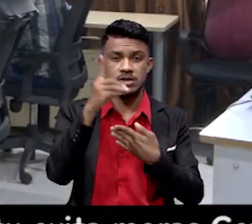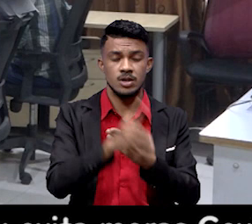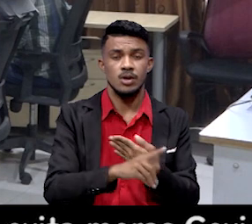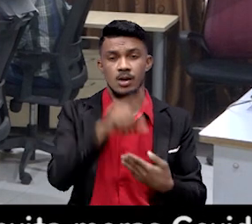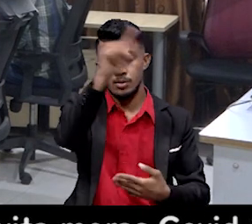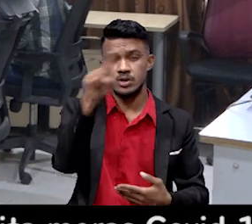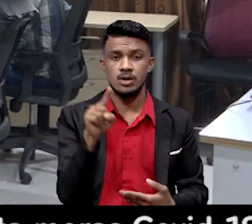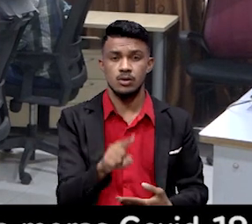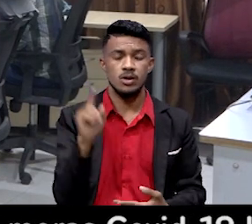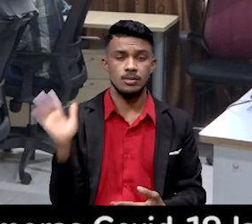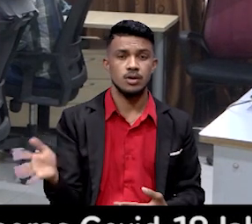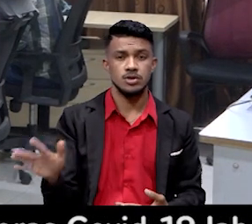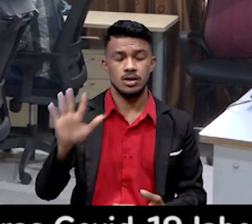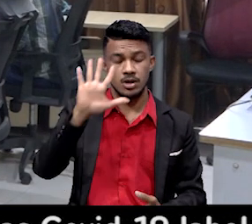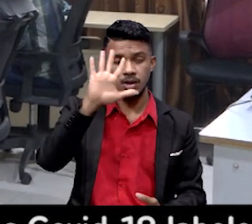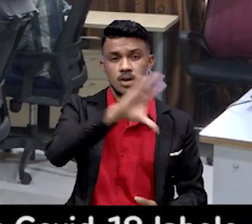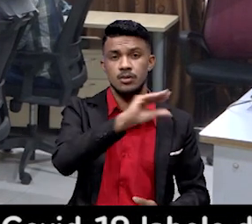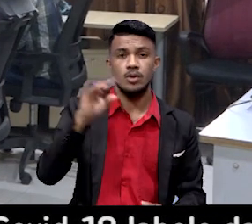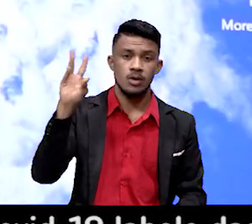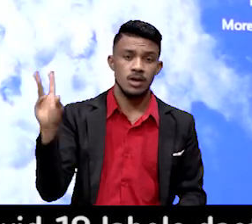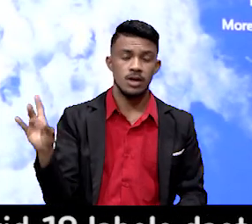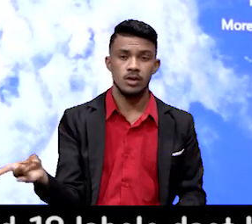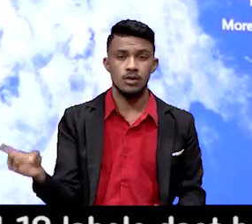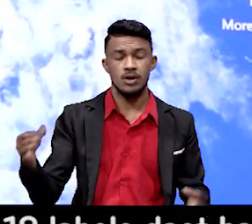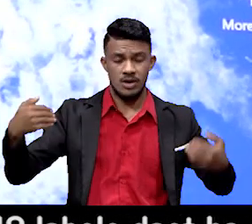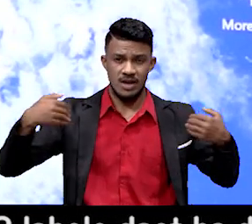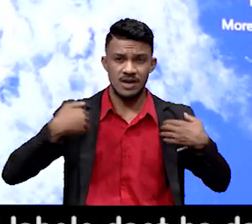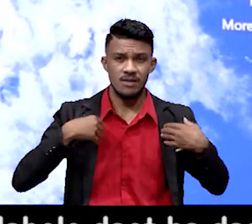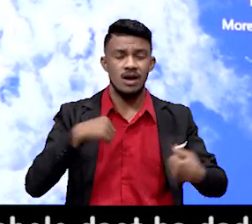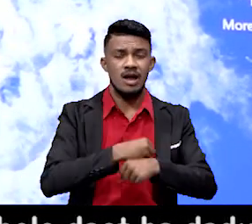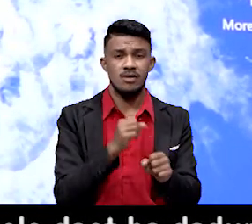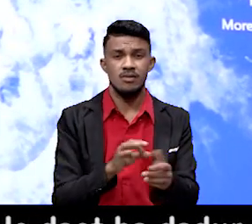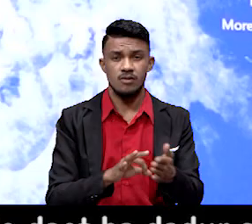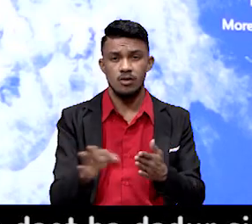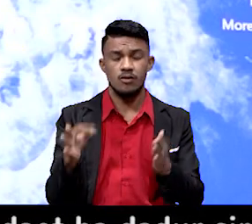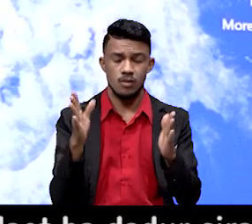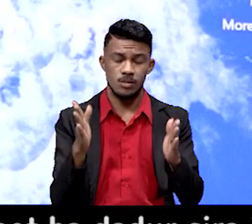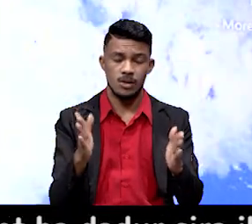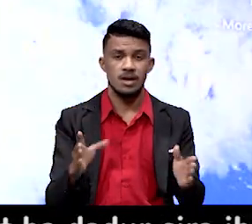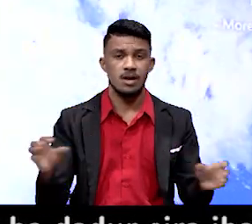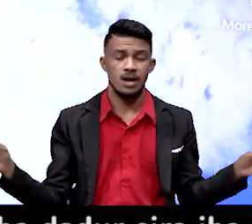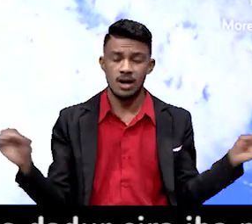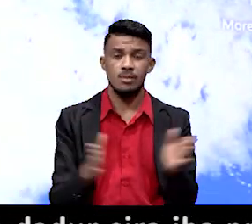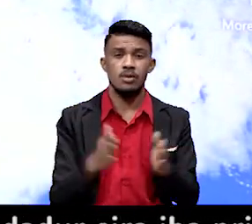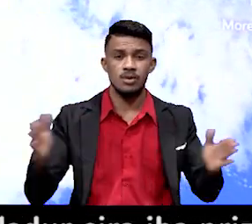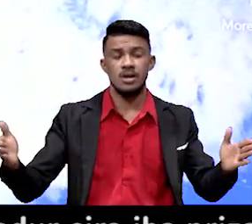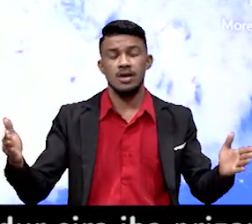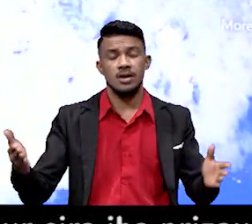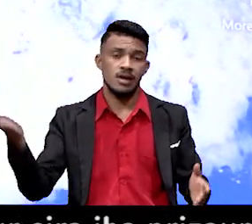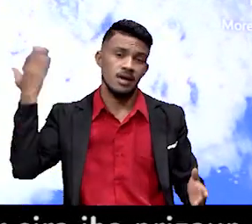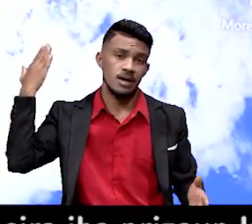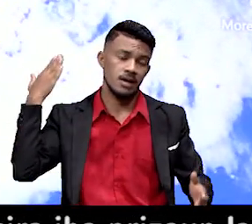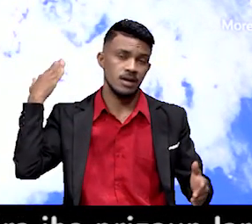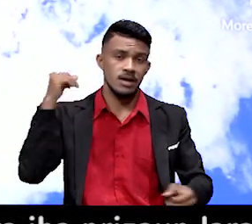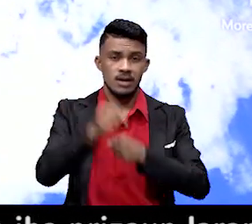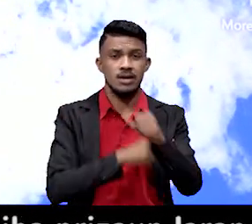mai be intensidade husi La Niña ne be agora atu forma la bot hanesang ida ne be akontese liona ia